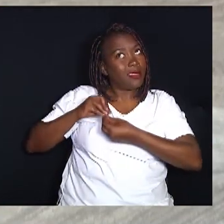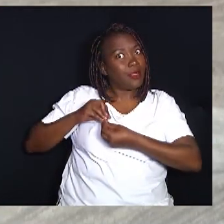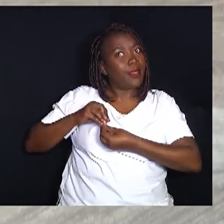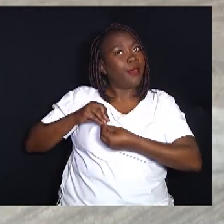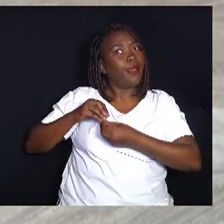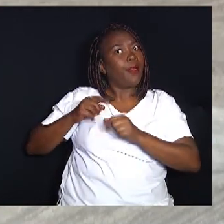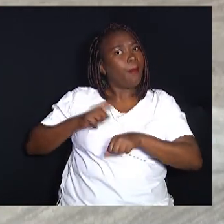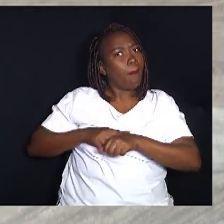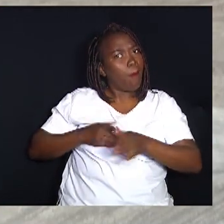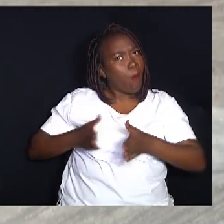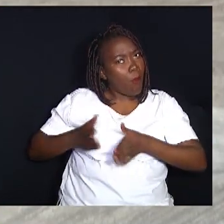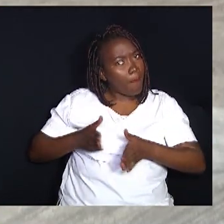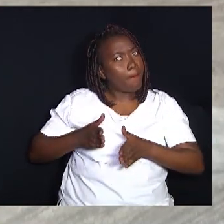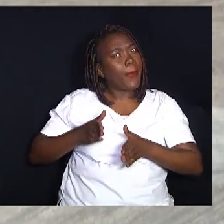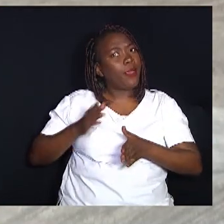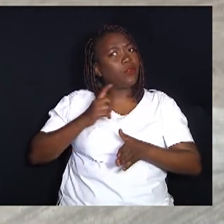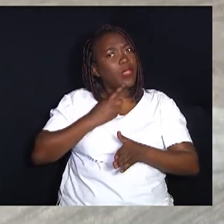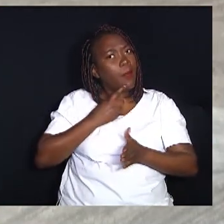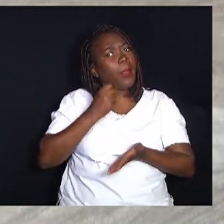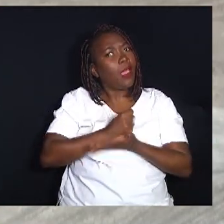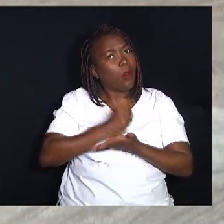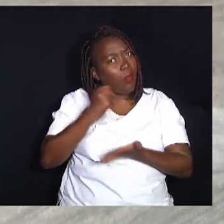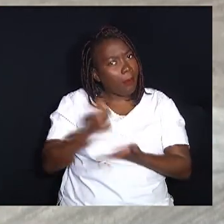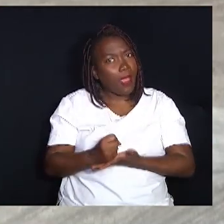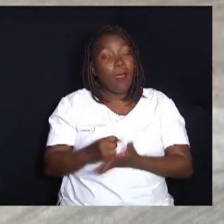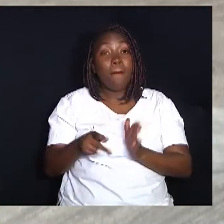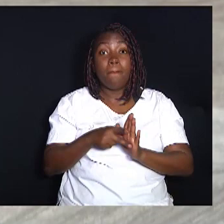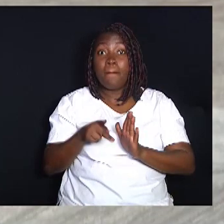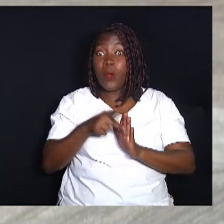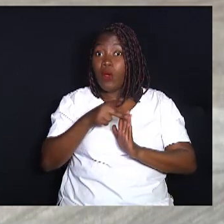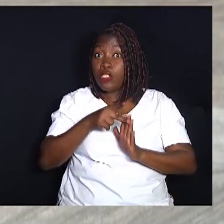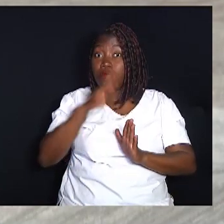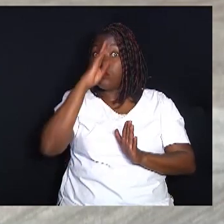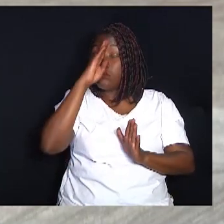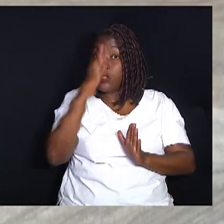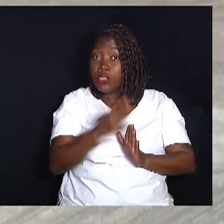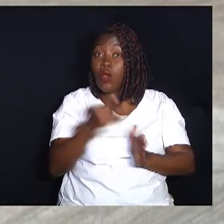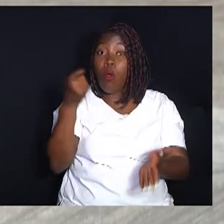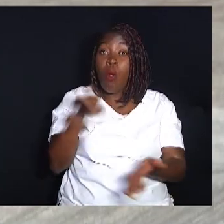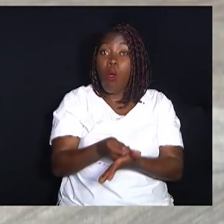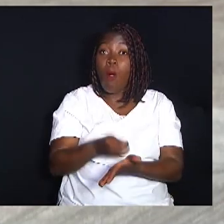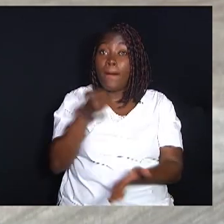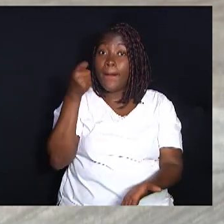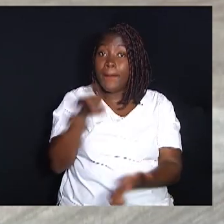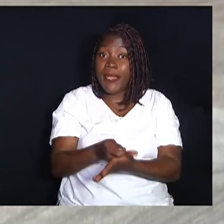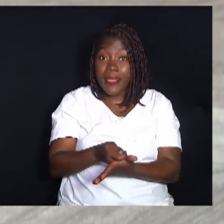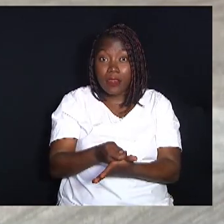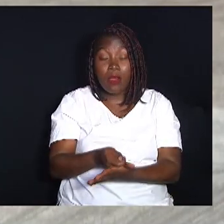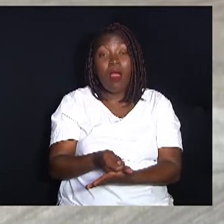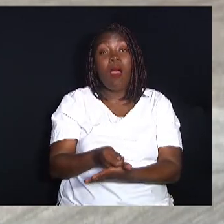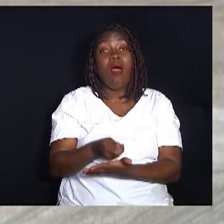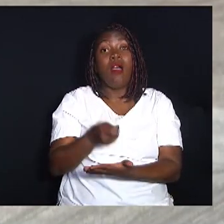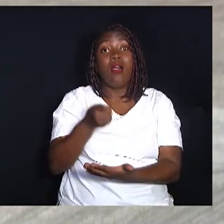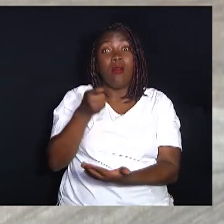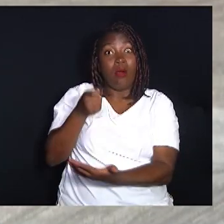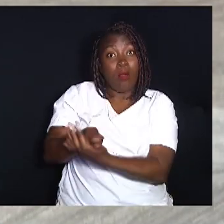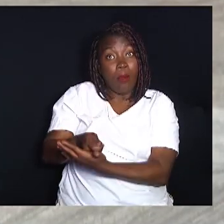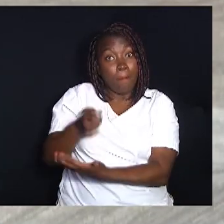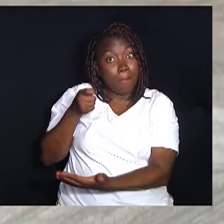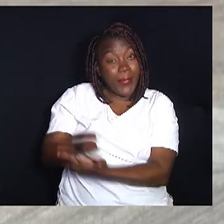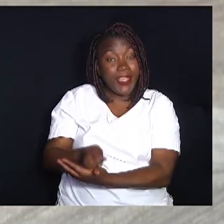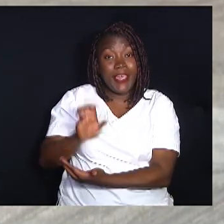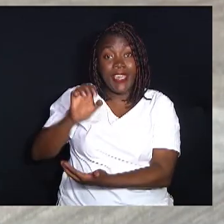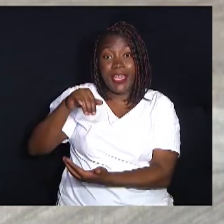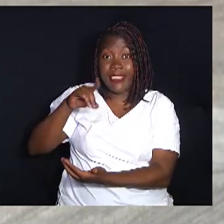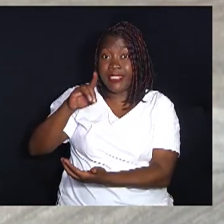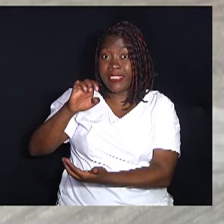Campinas regulamentar isso. E o projeto é bastante objetivo, é obrigatório, obriga a INDEC a